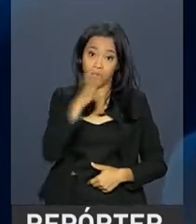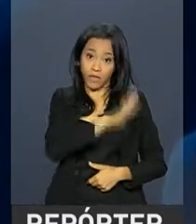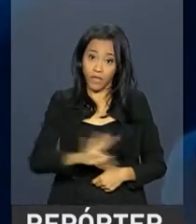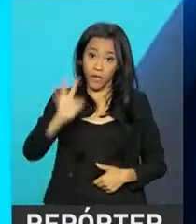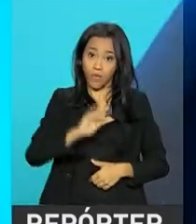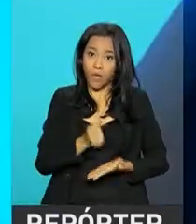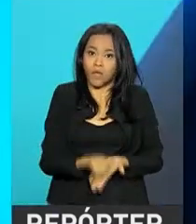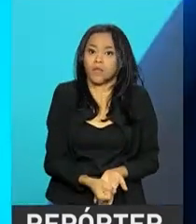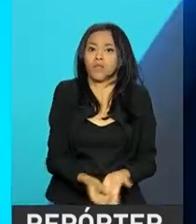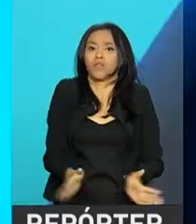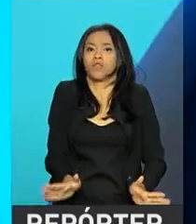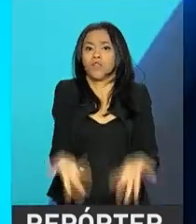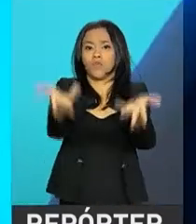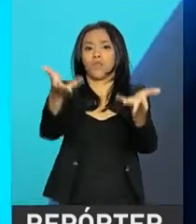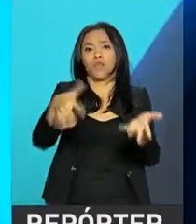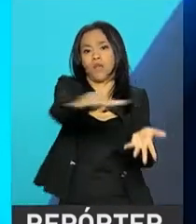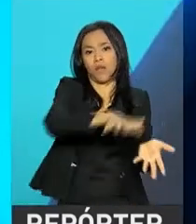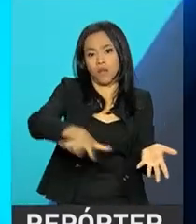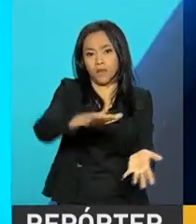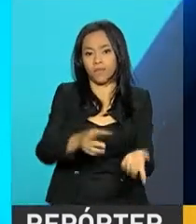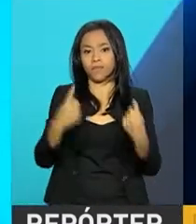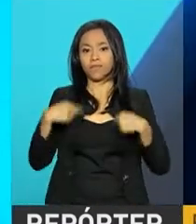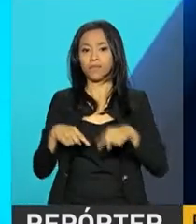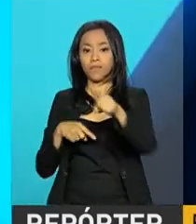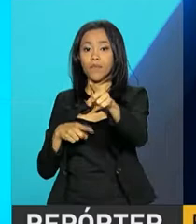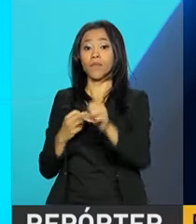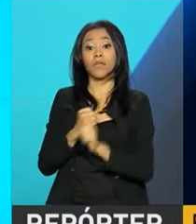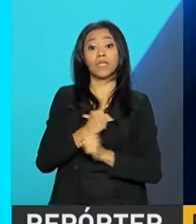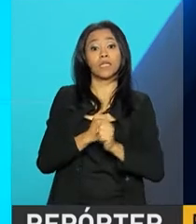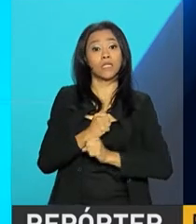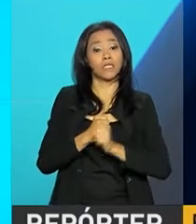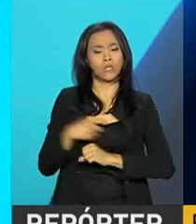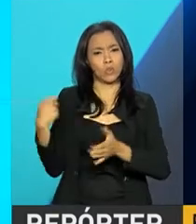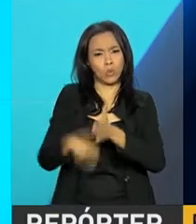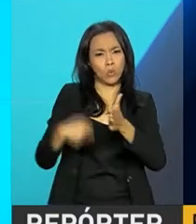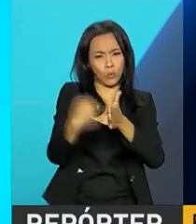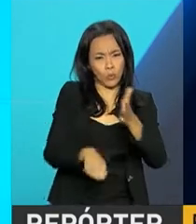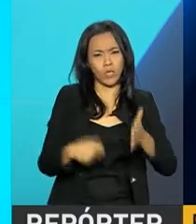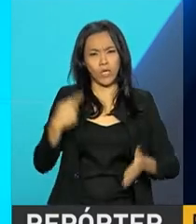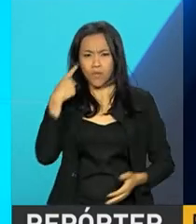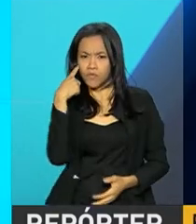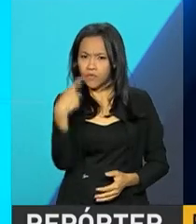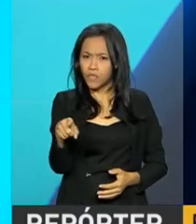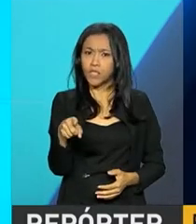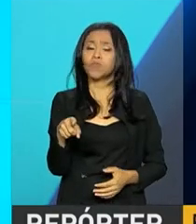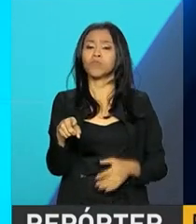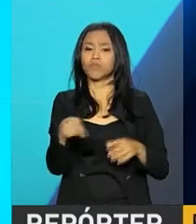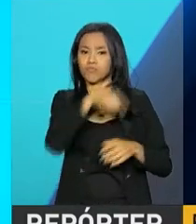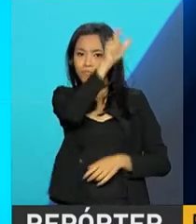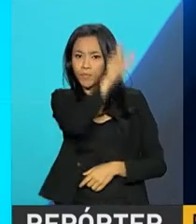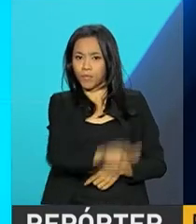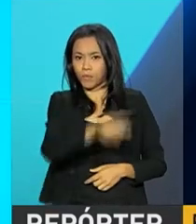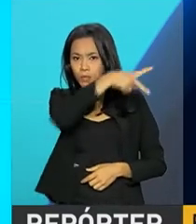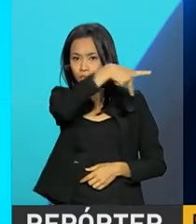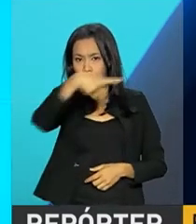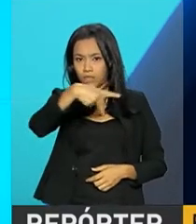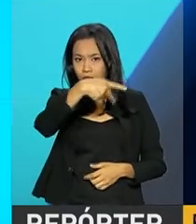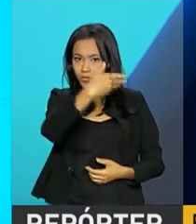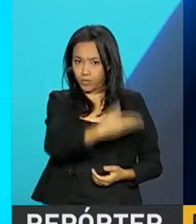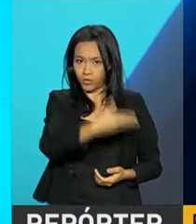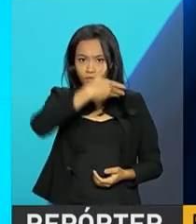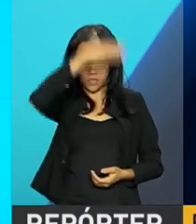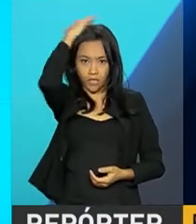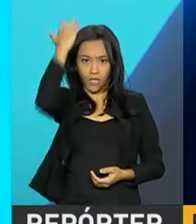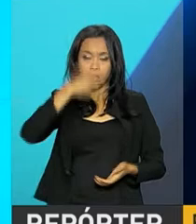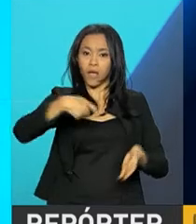setor depois de muitos anos de luta vimos ser sancionado por vossa excelência a legislação que